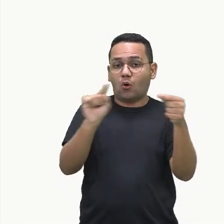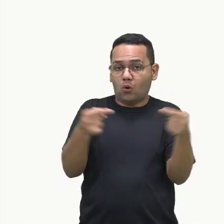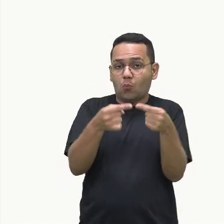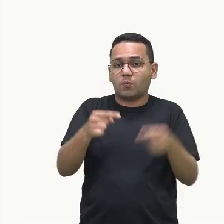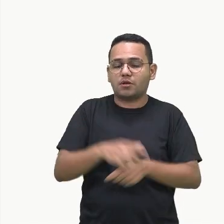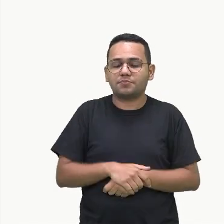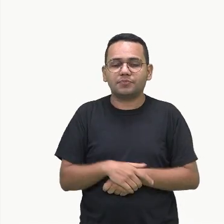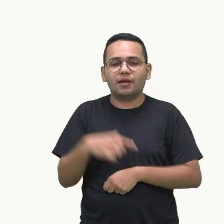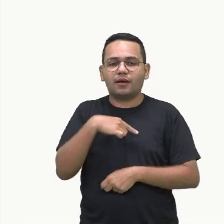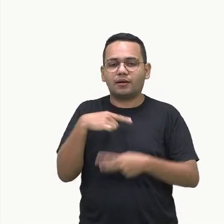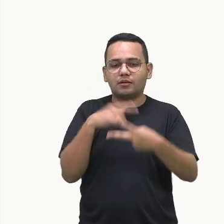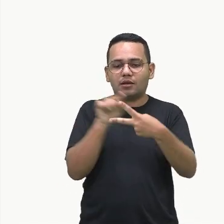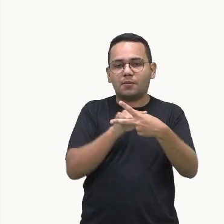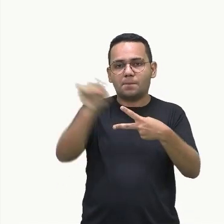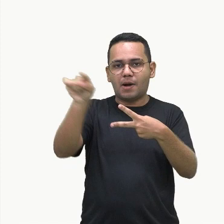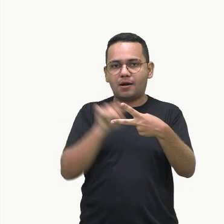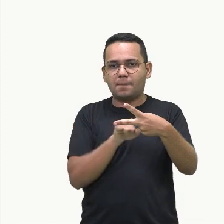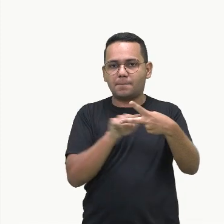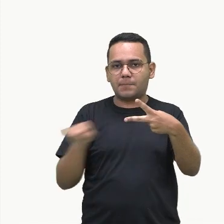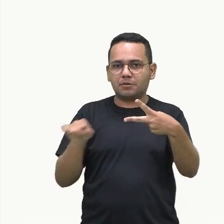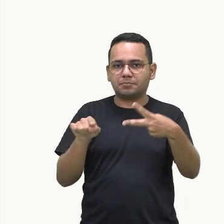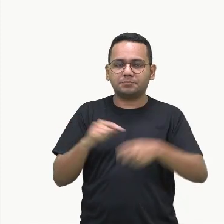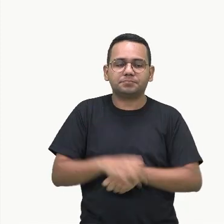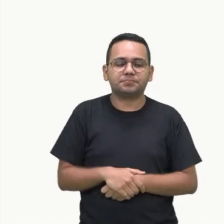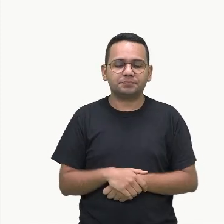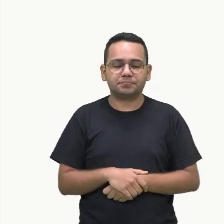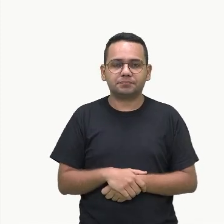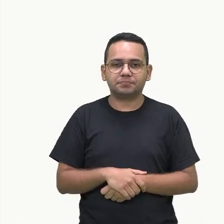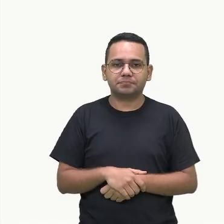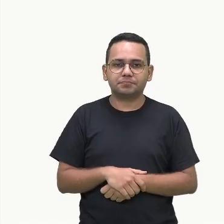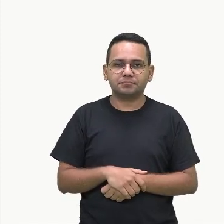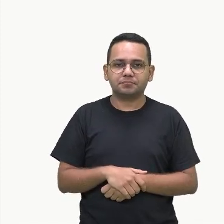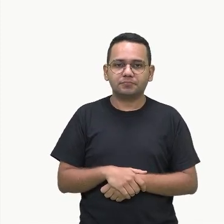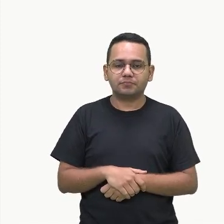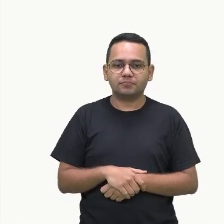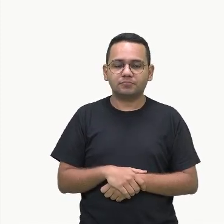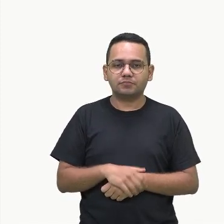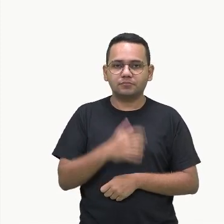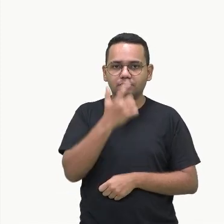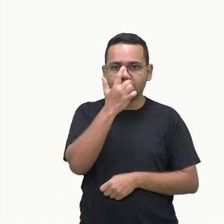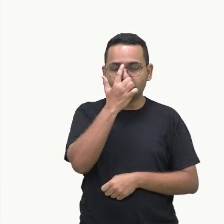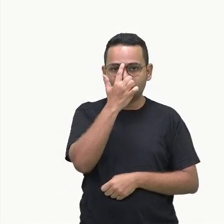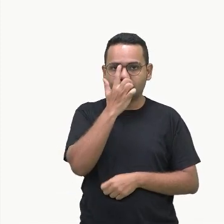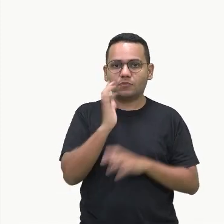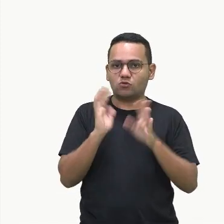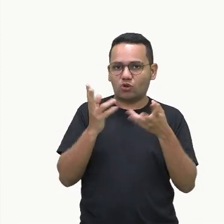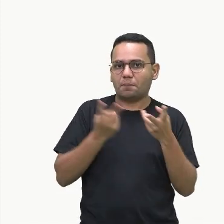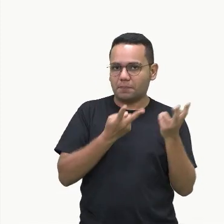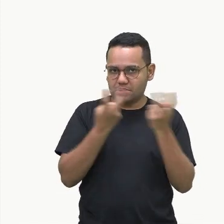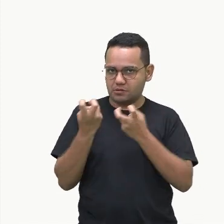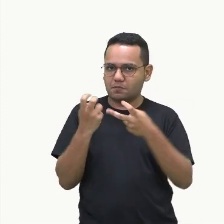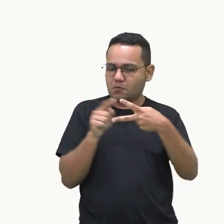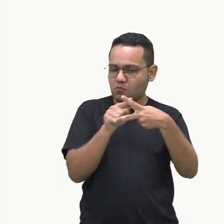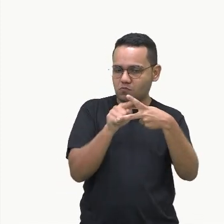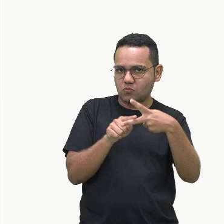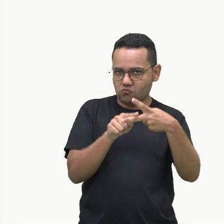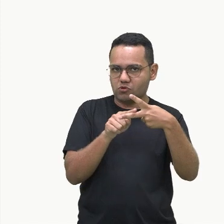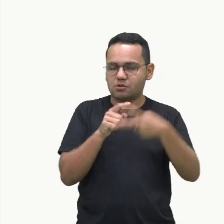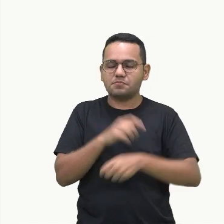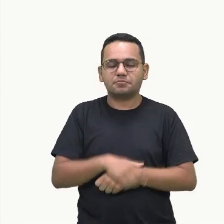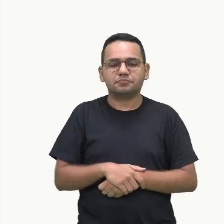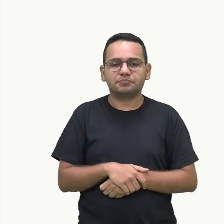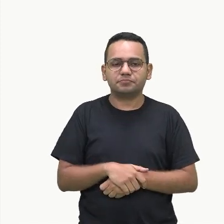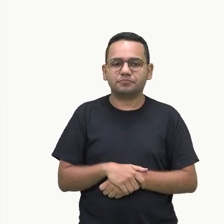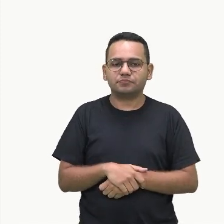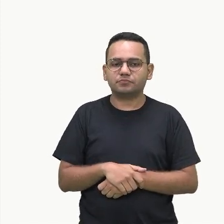lados dos ângulos, de onde irão partir aí os lados dos ângulos. Tranquilo. Identificamos o ângulo, aí nós já sabemos que